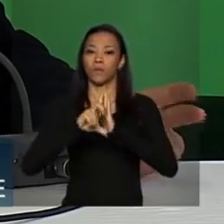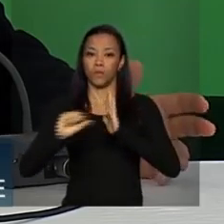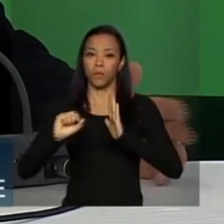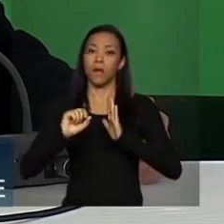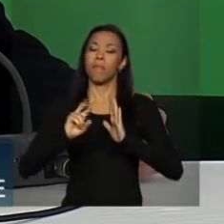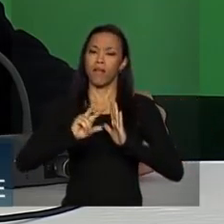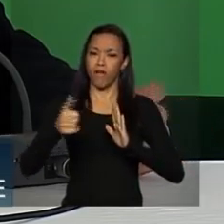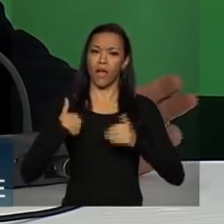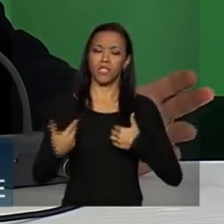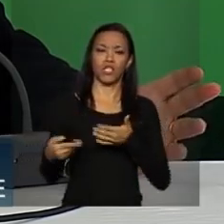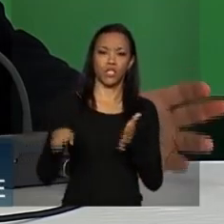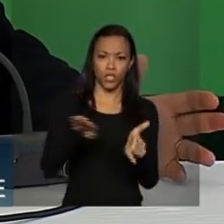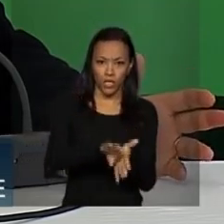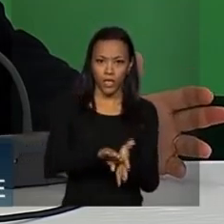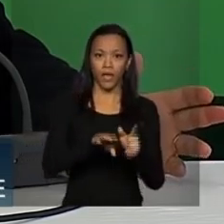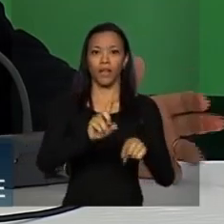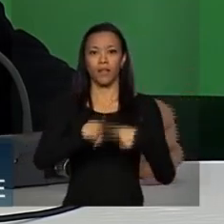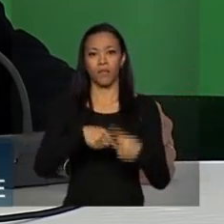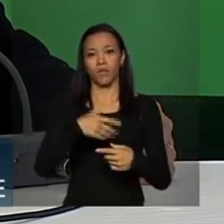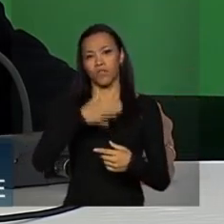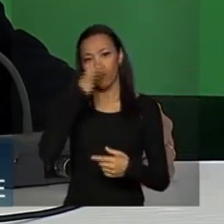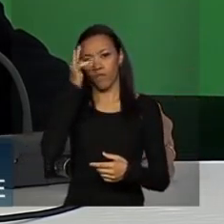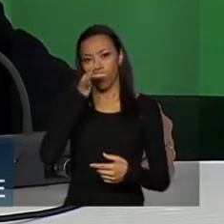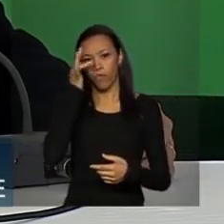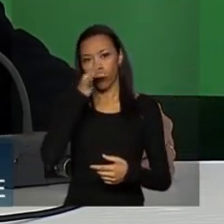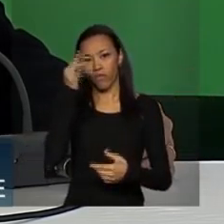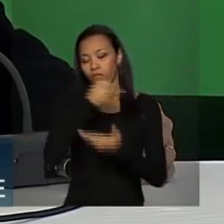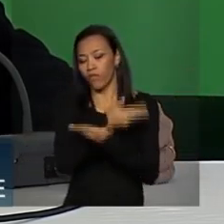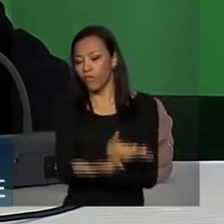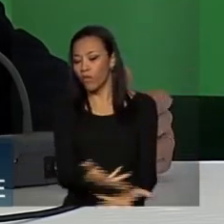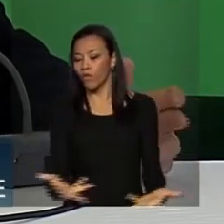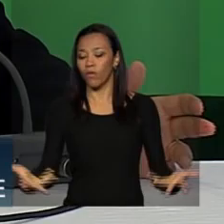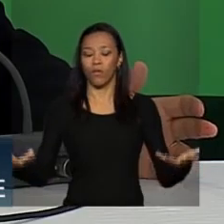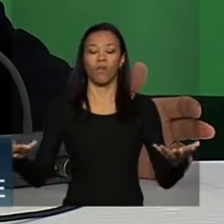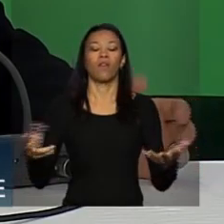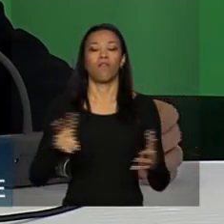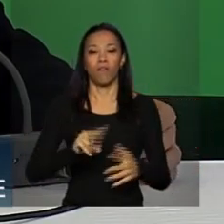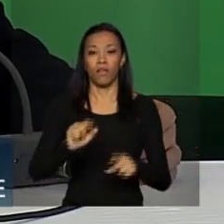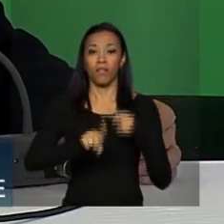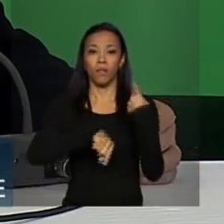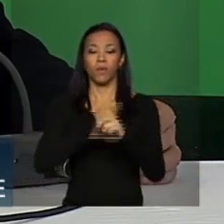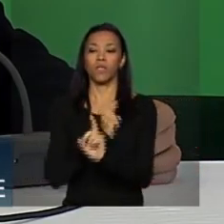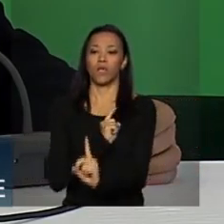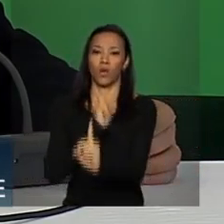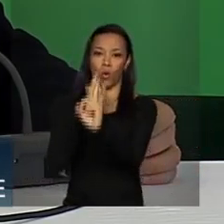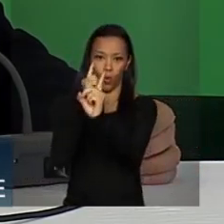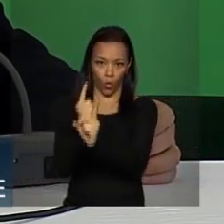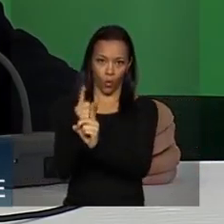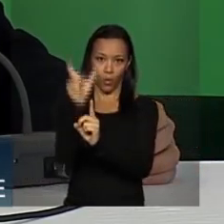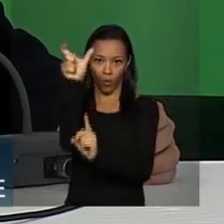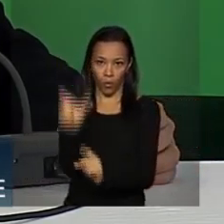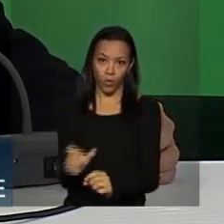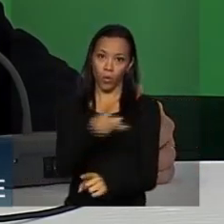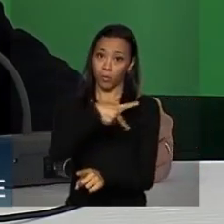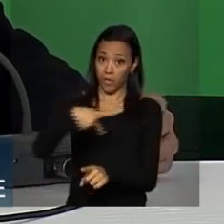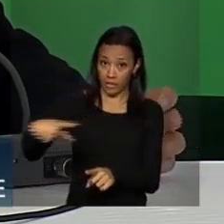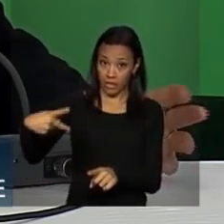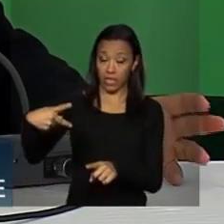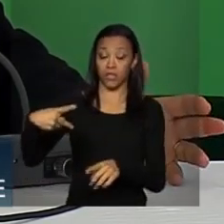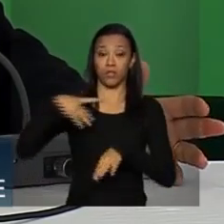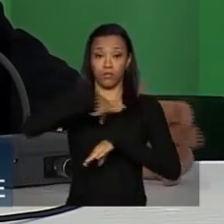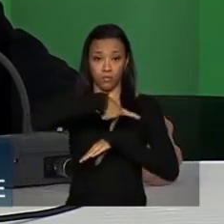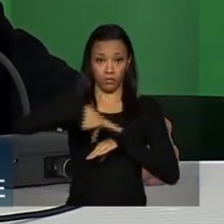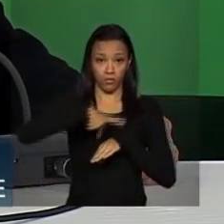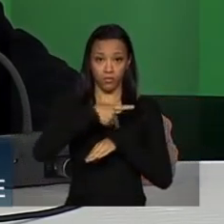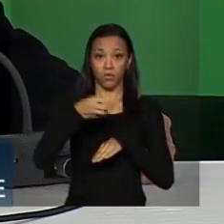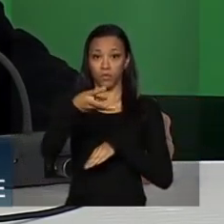de chegada, de deposição de flores no altar da pátria, terá encontro com o presidente Peña Nieto, cerimônia